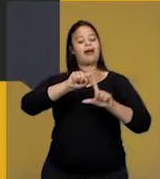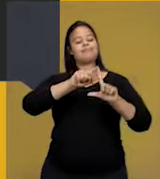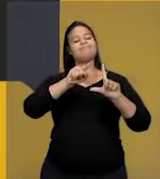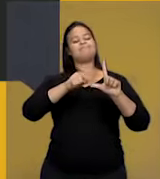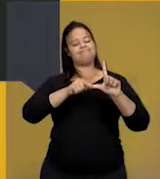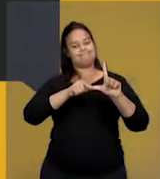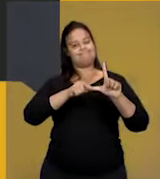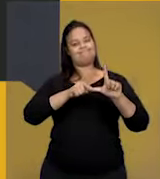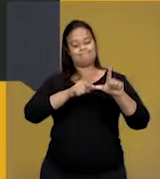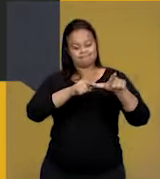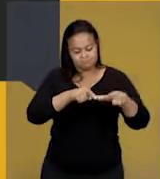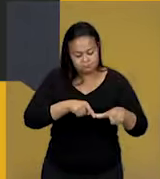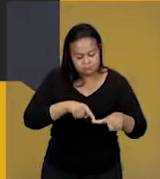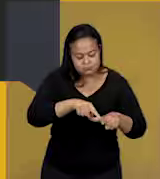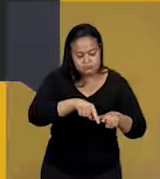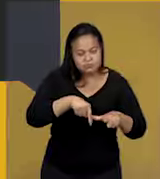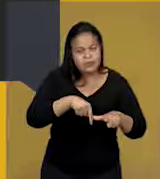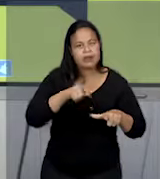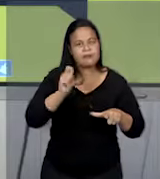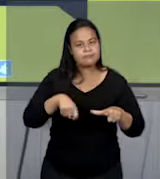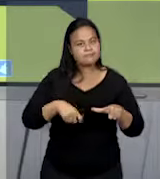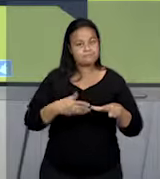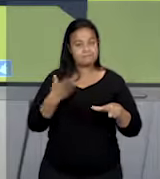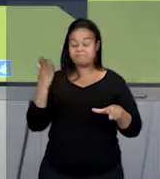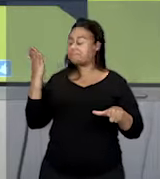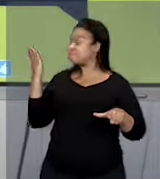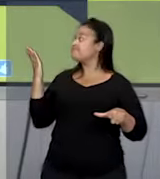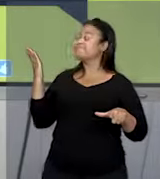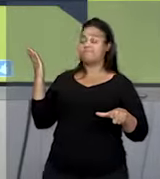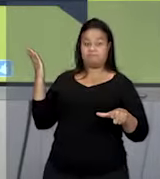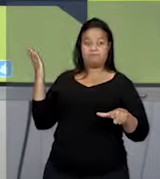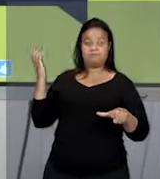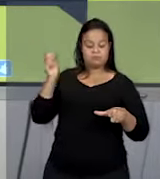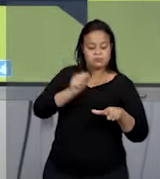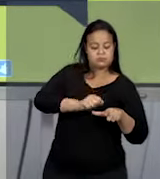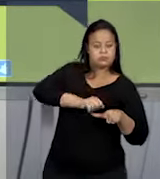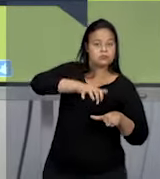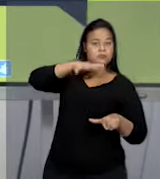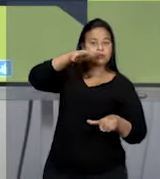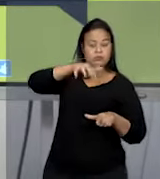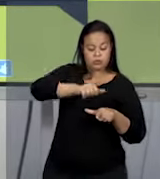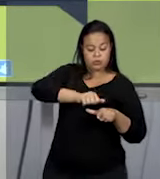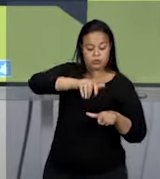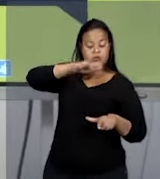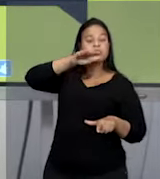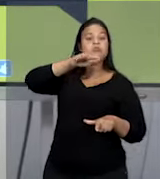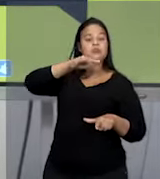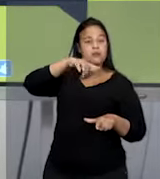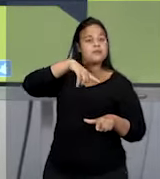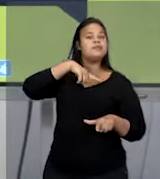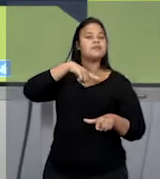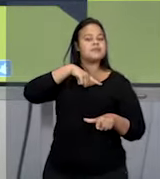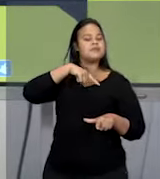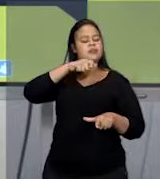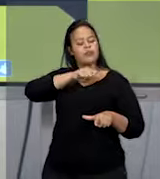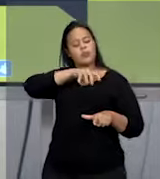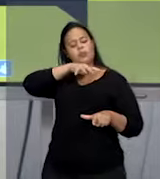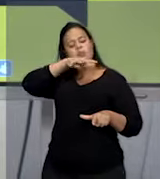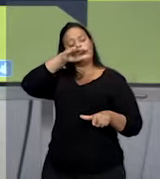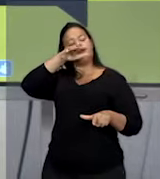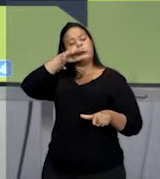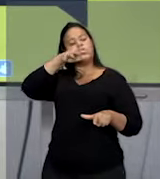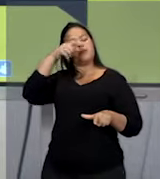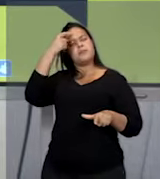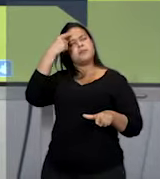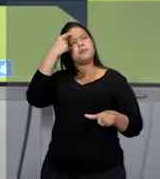chão, certo? Essa vara vai projetar uma sombra. E através dessa sombra, você pode ter